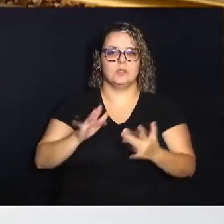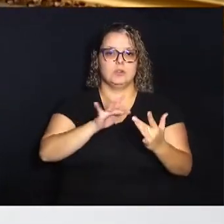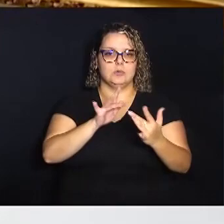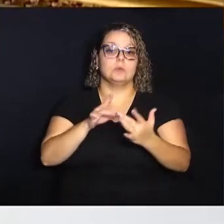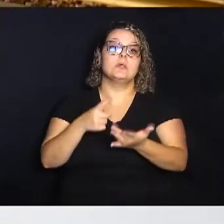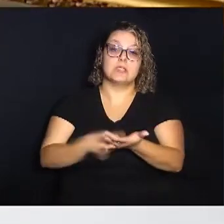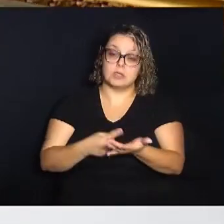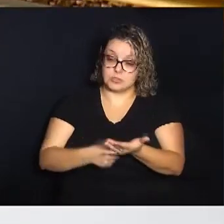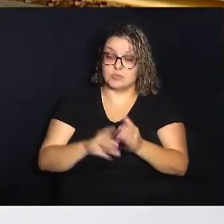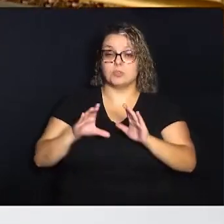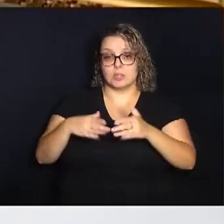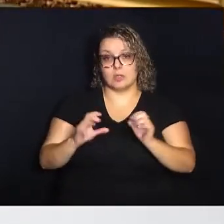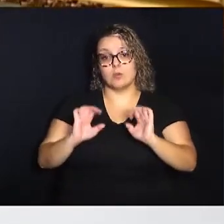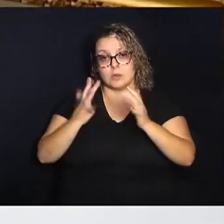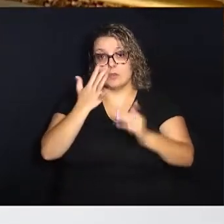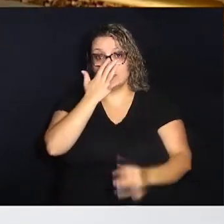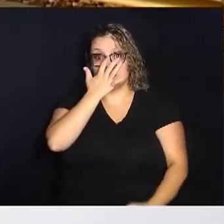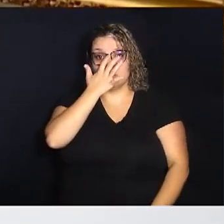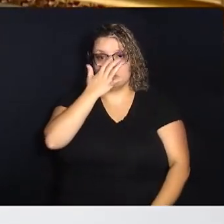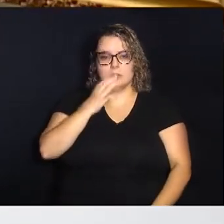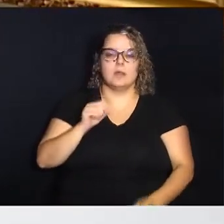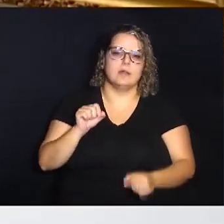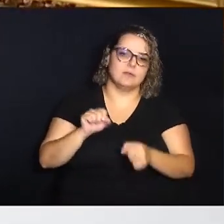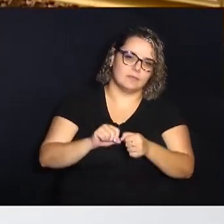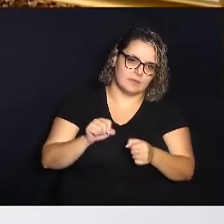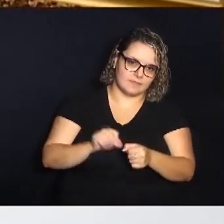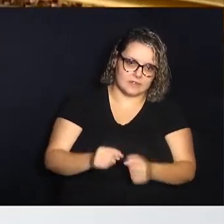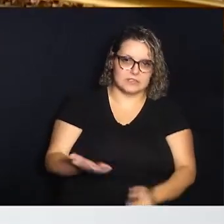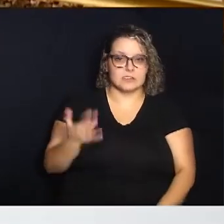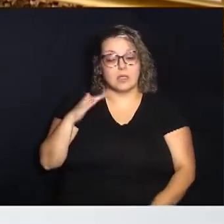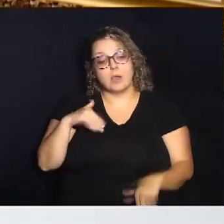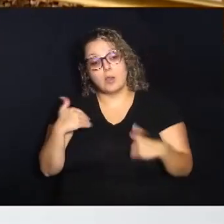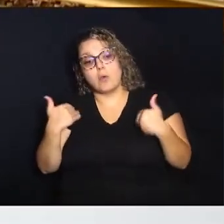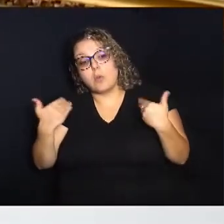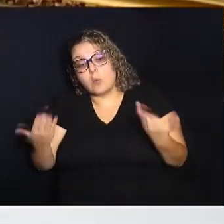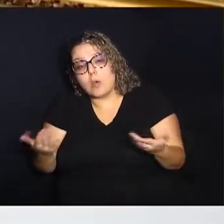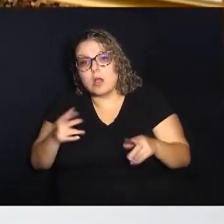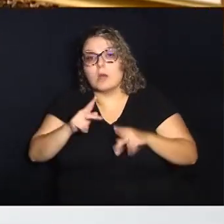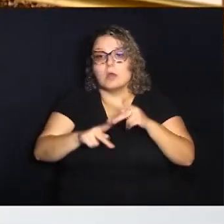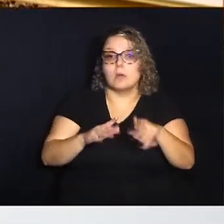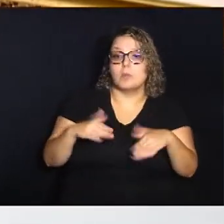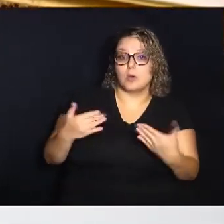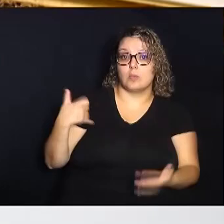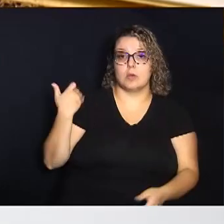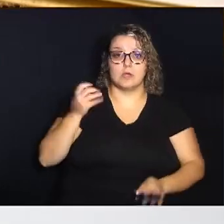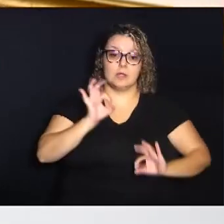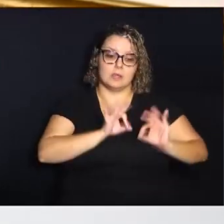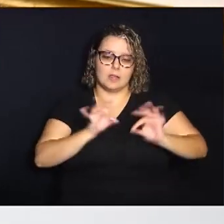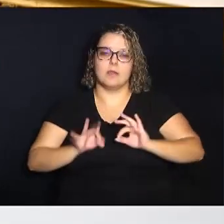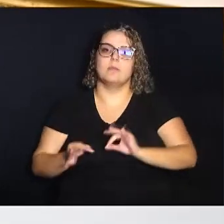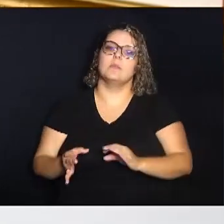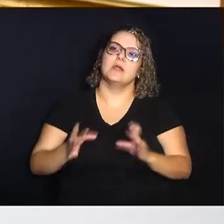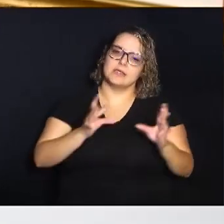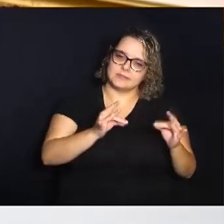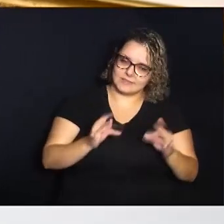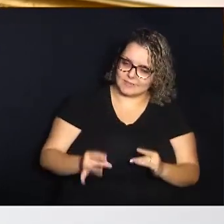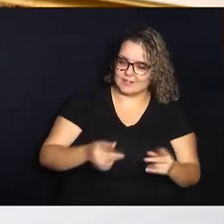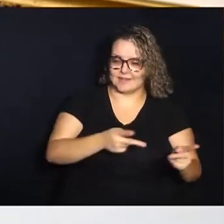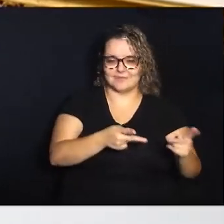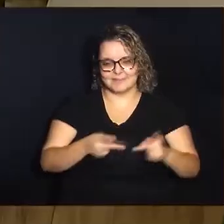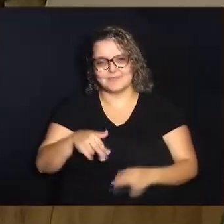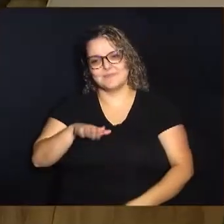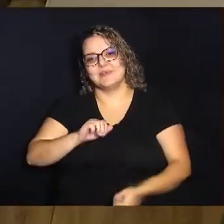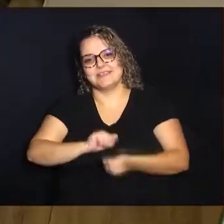agendar com o cerimonial. Aí o cerimonial vai saber que público que é, qual a idade, e a gente vai personalizar essa visita o mais